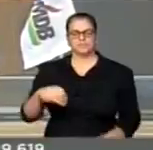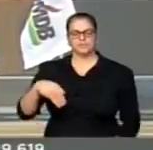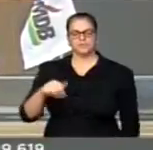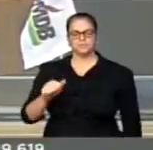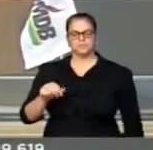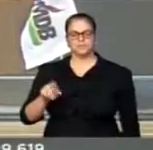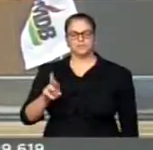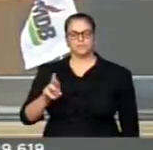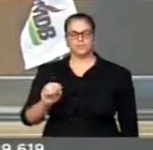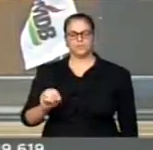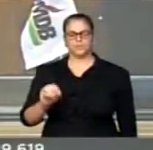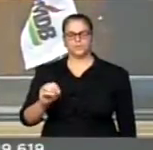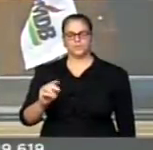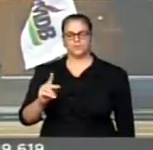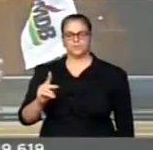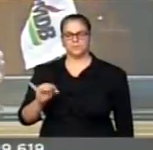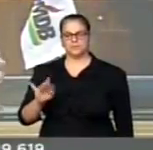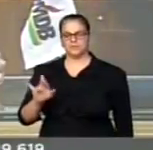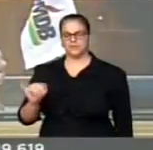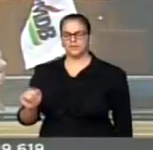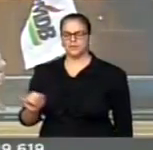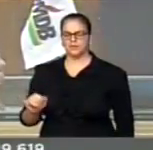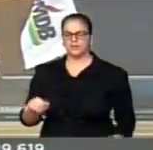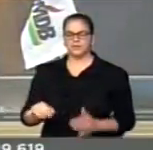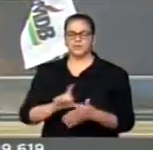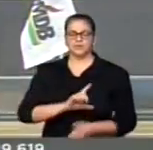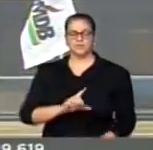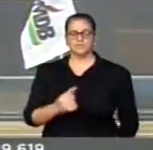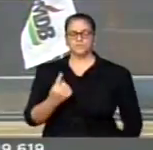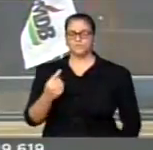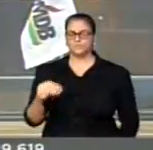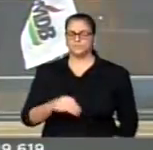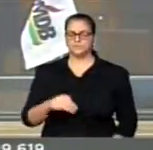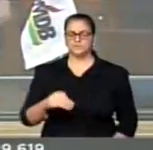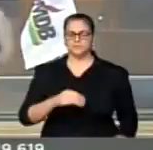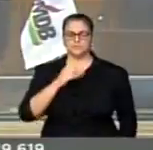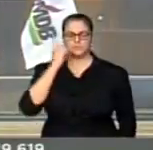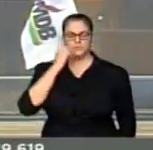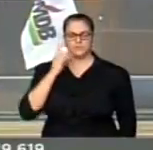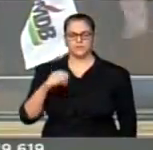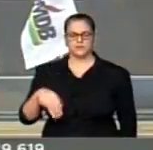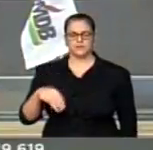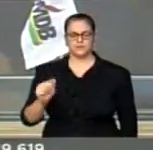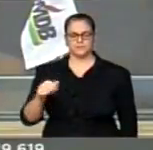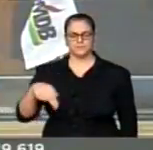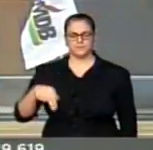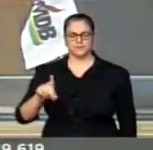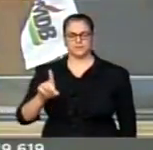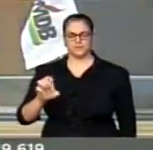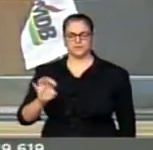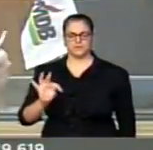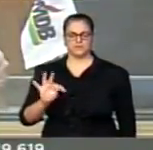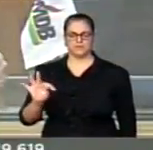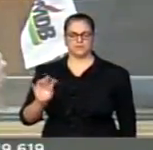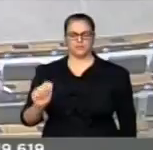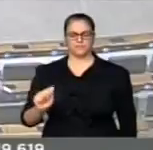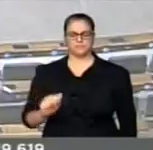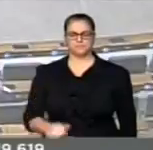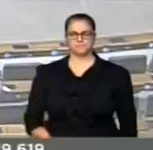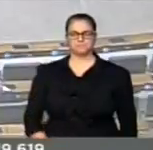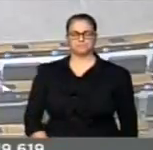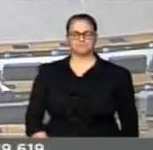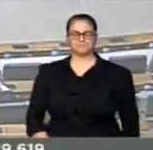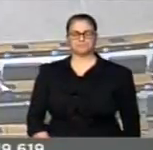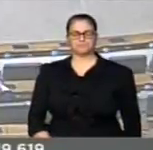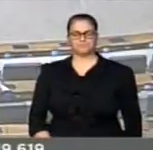Pereira. E por um minuto, enquanto o deputado se dirige à tribuna, ao deputado Mandetta, por gentileza. Obrigado, presidente. Em tempo que